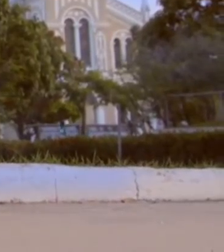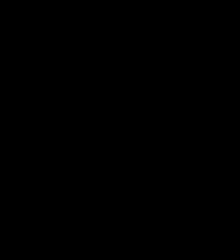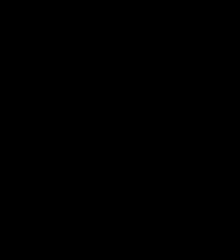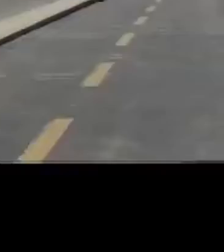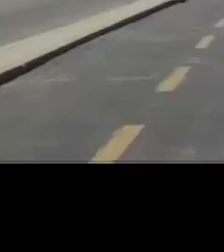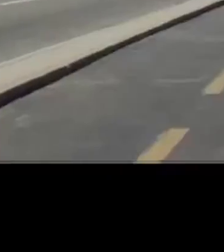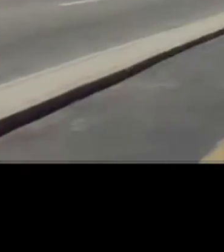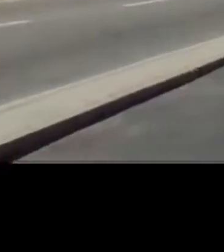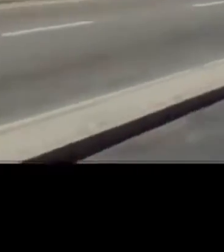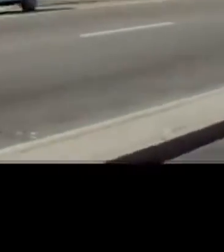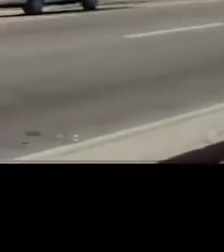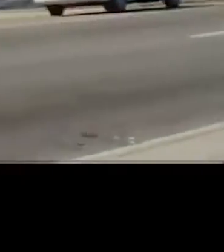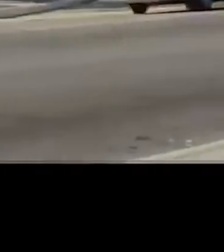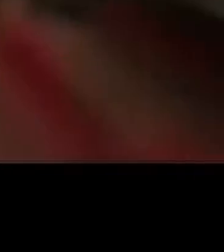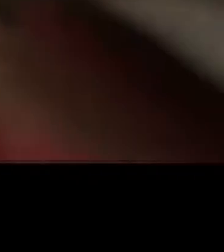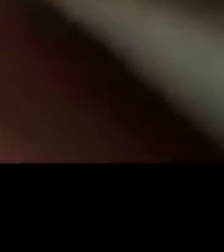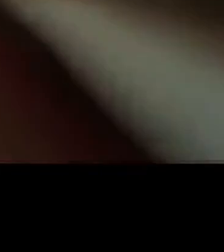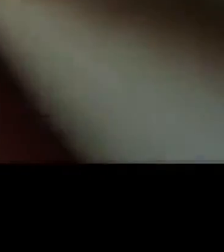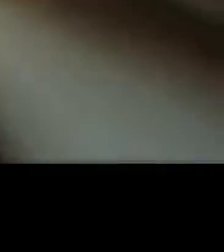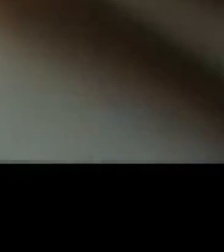faz.